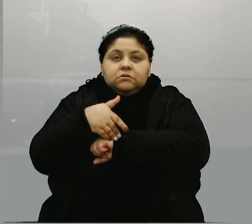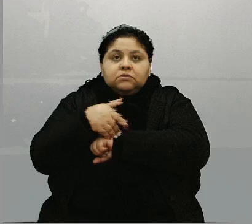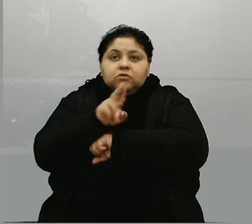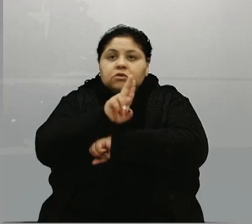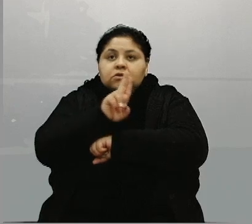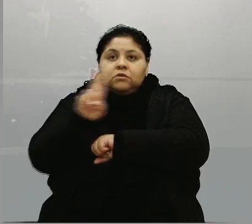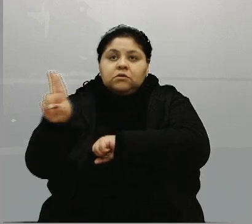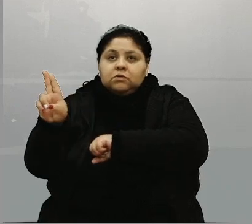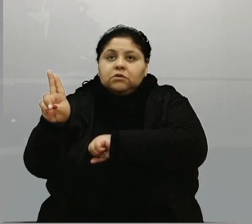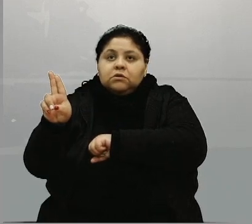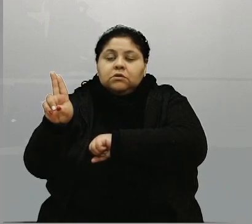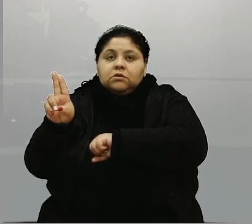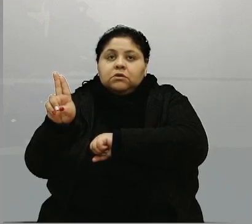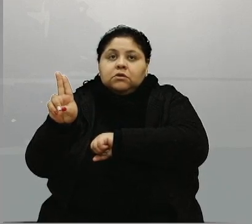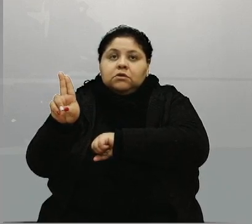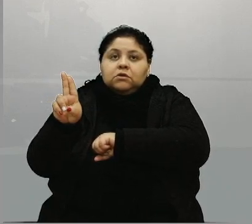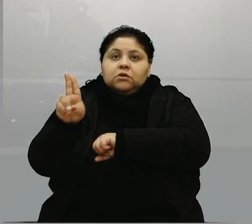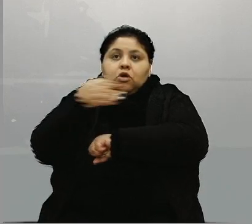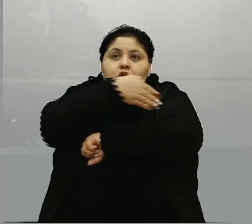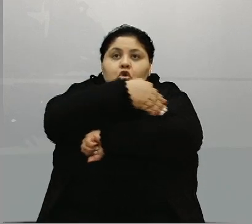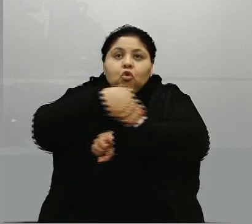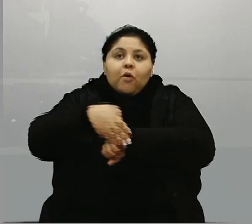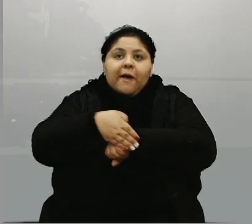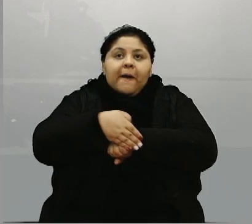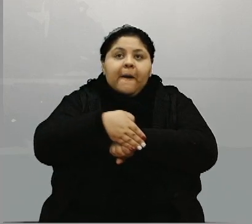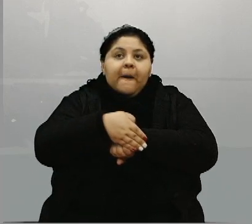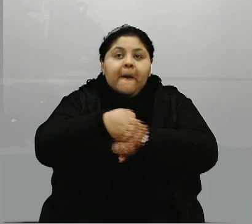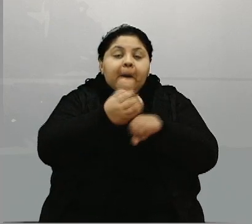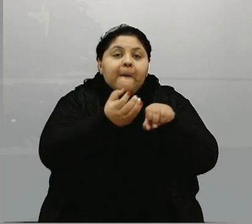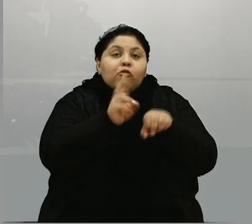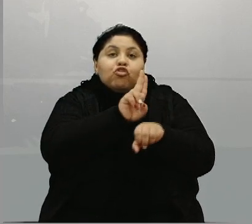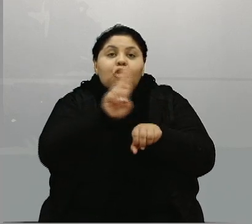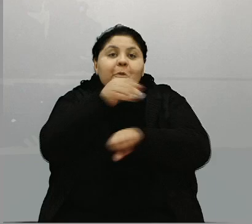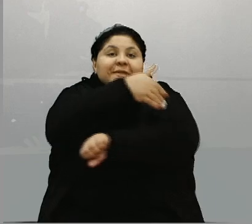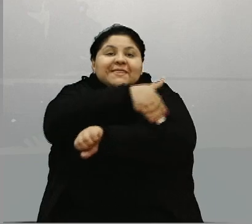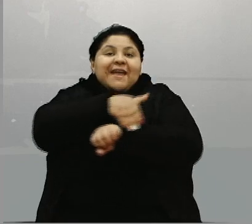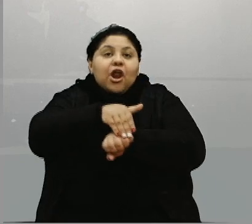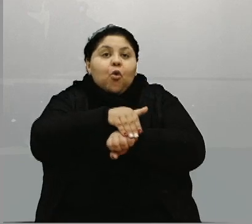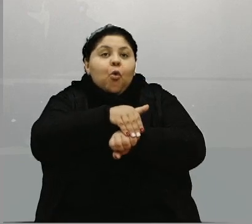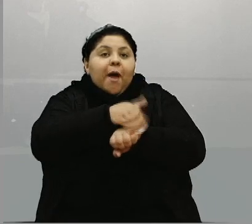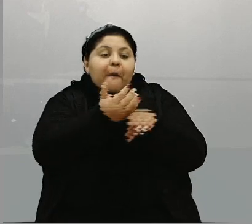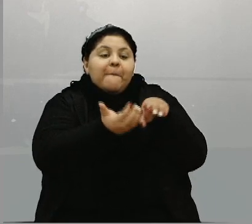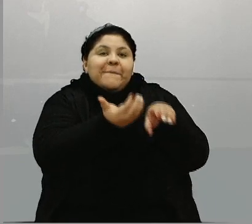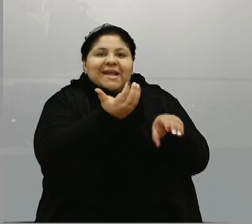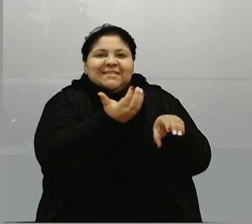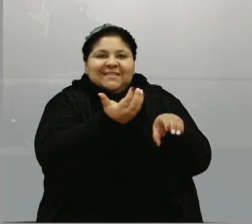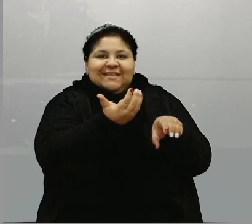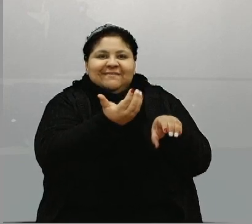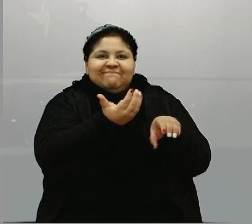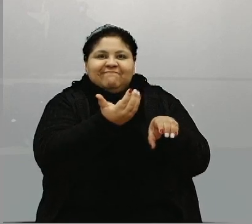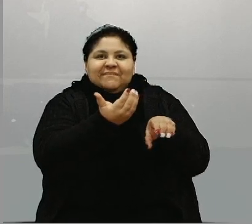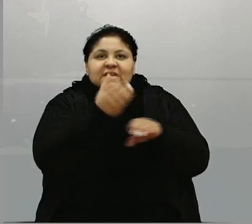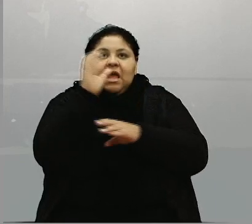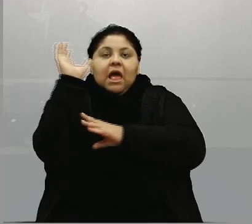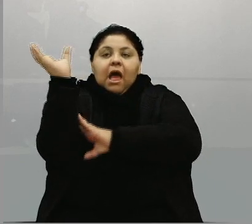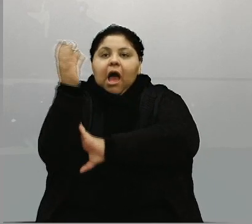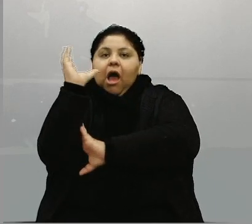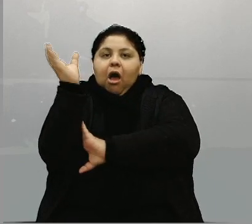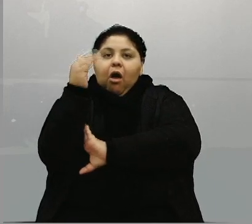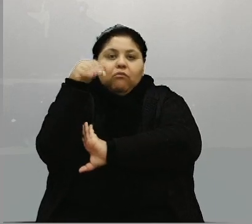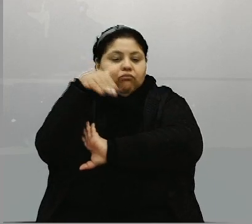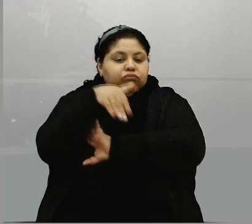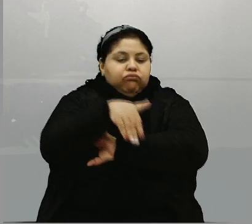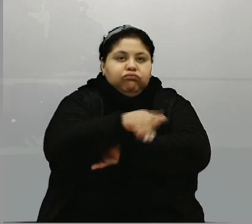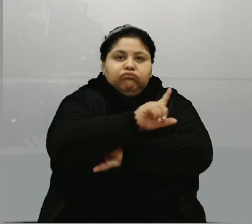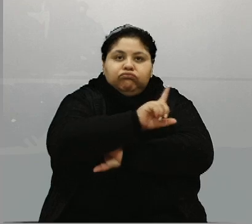dessa rua é Rua Brasília. Porém, lá não desce ambulância, lá não desce